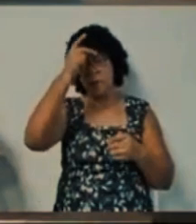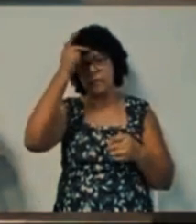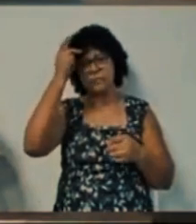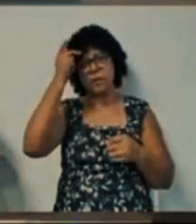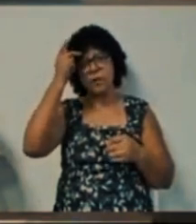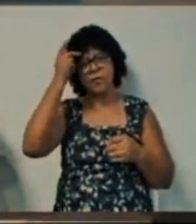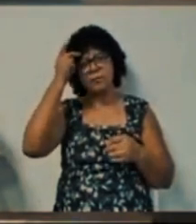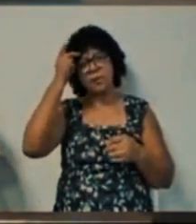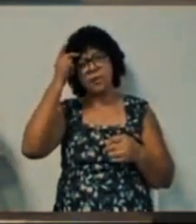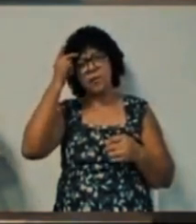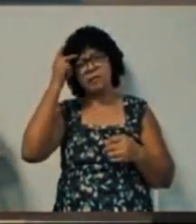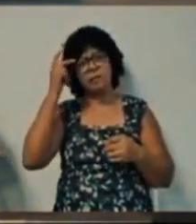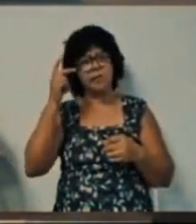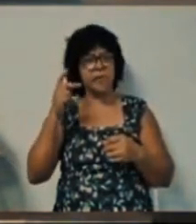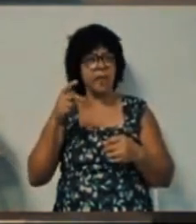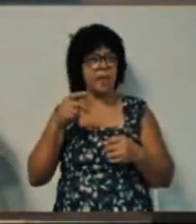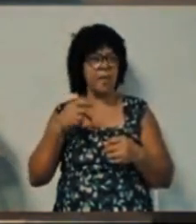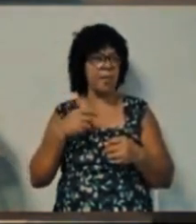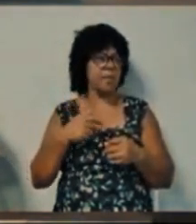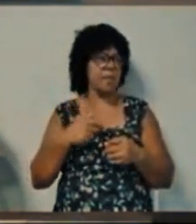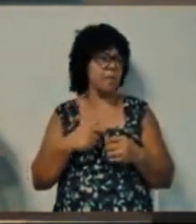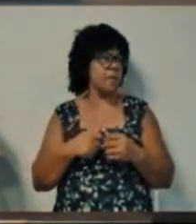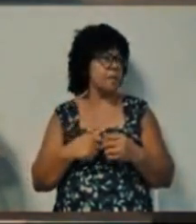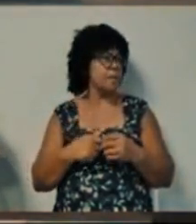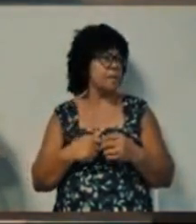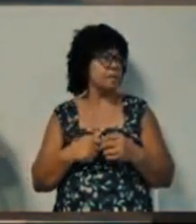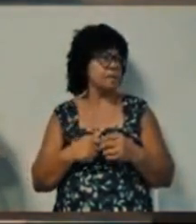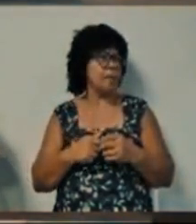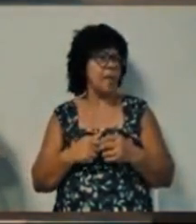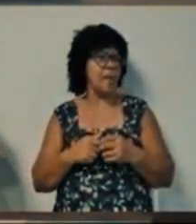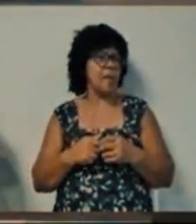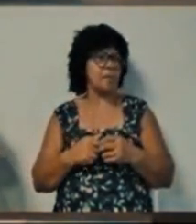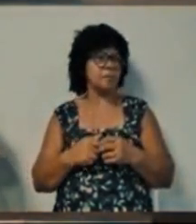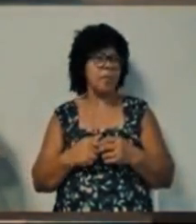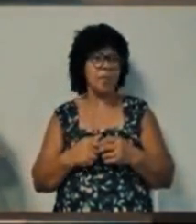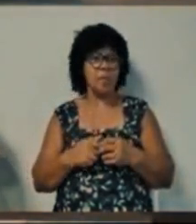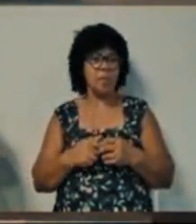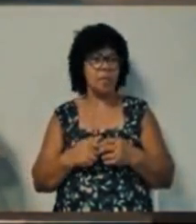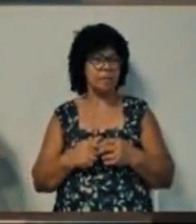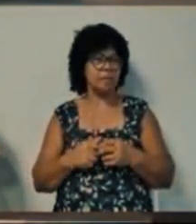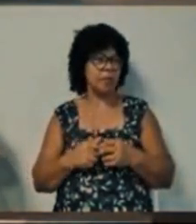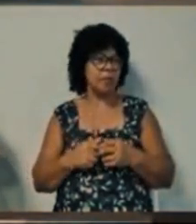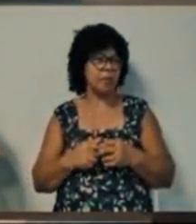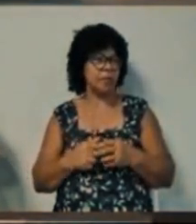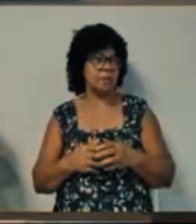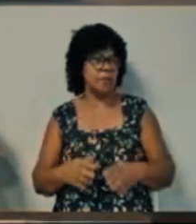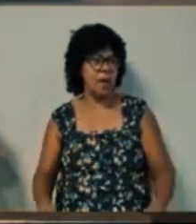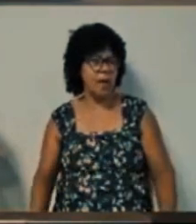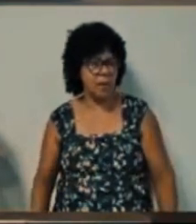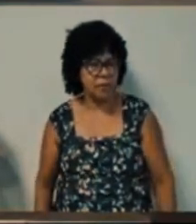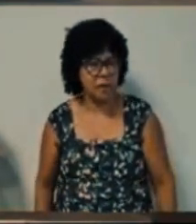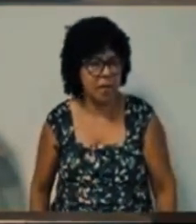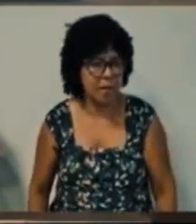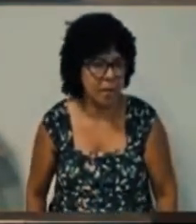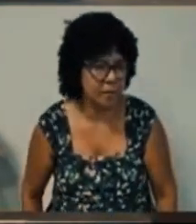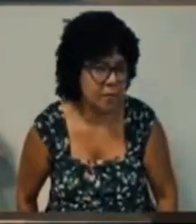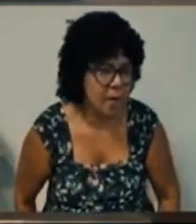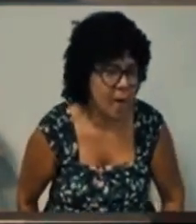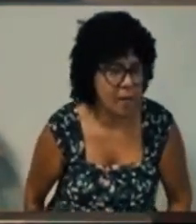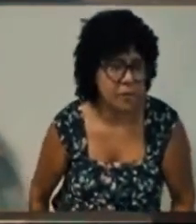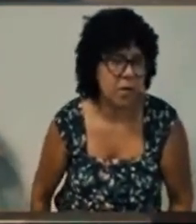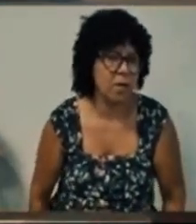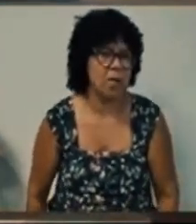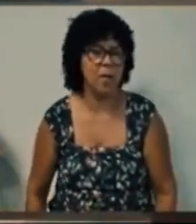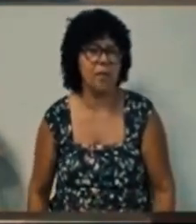uma lembrancinha da deusa Diana, mas de repente foi escasseando esses